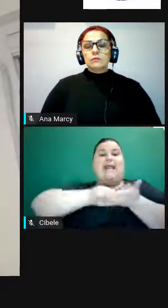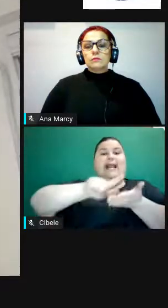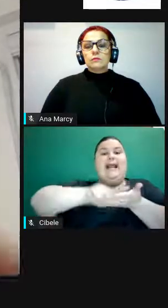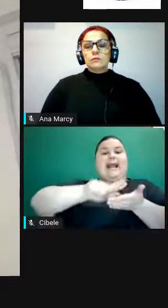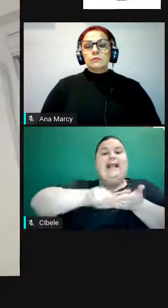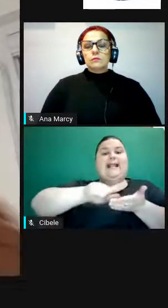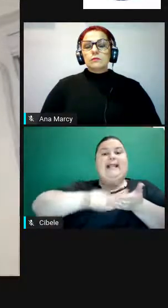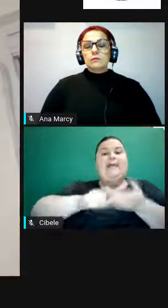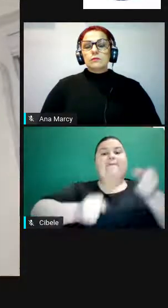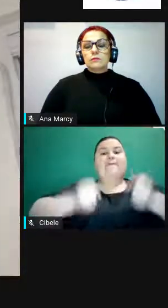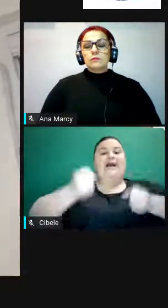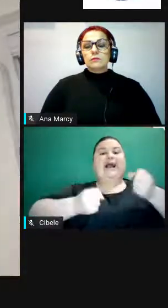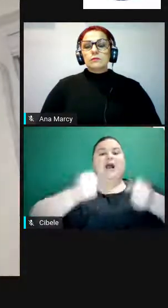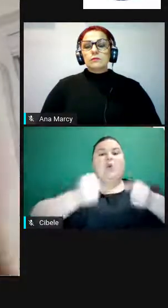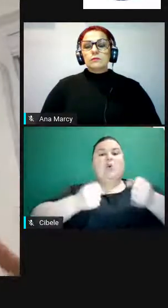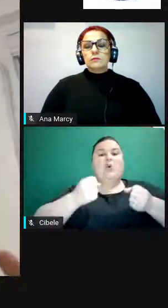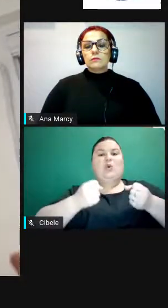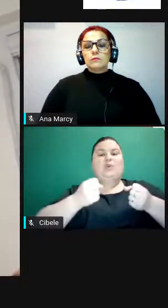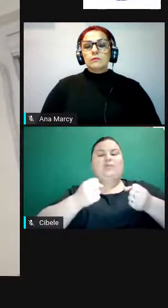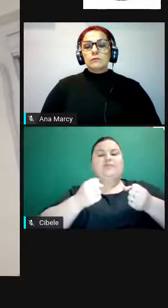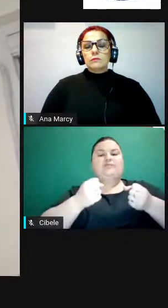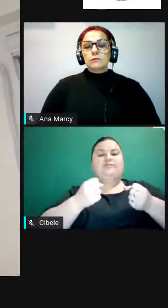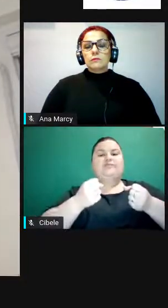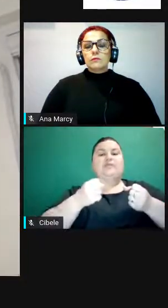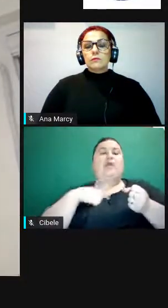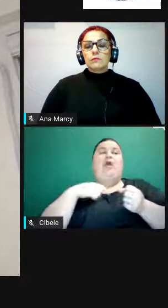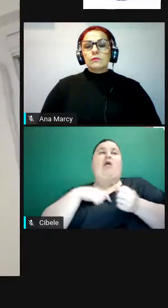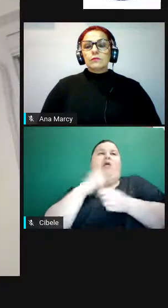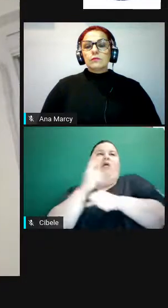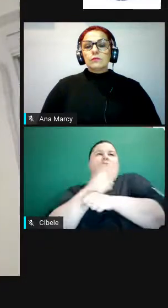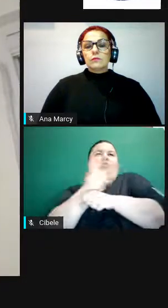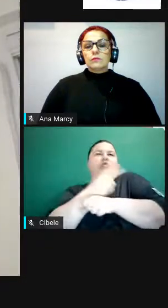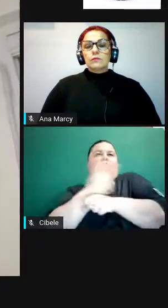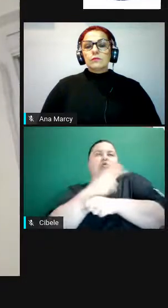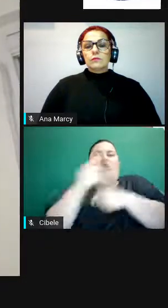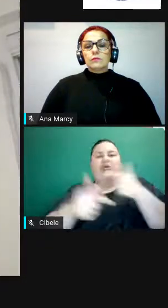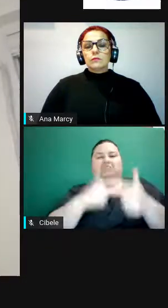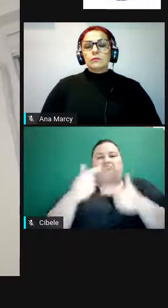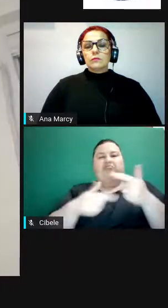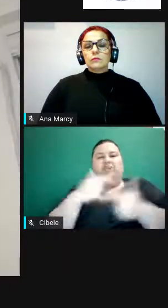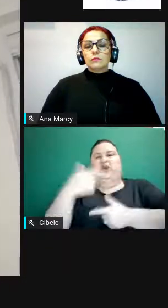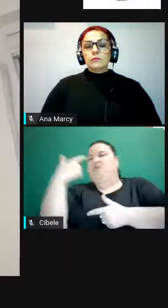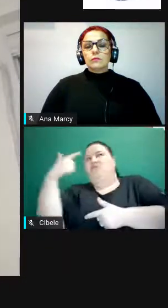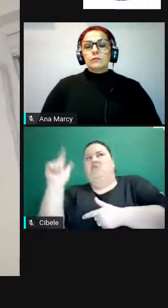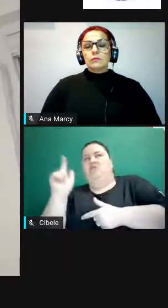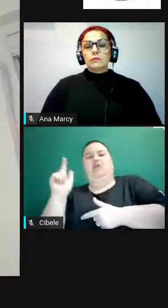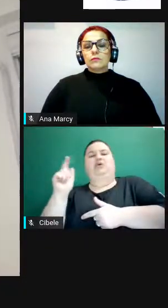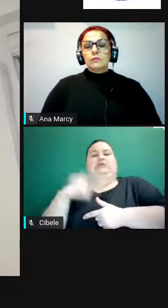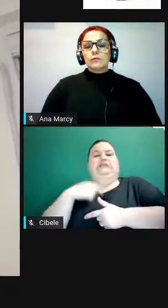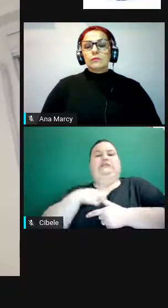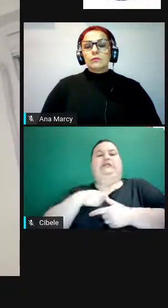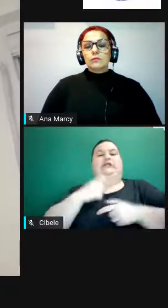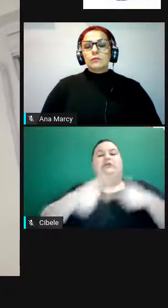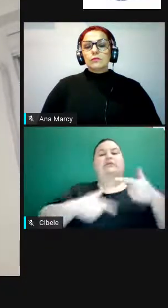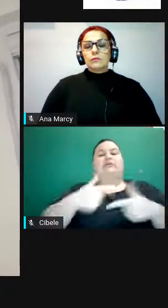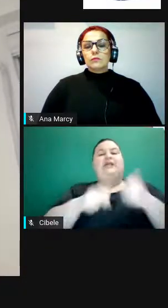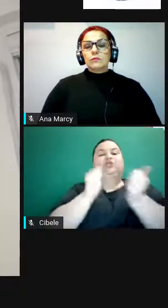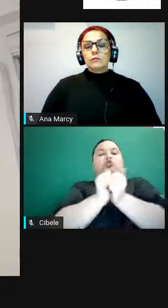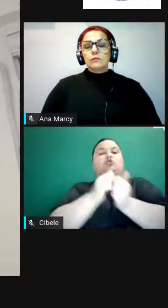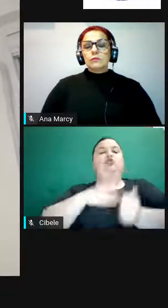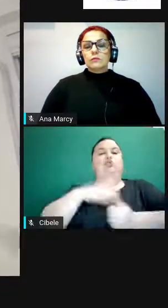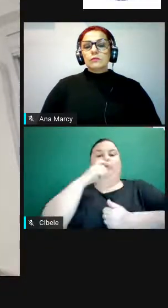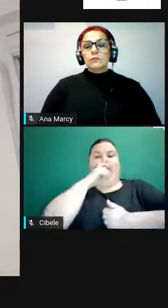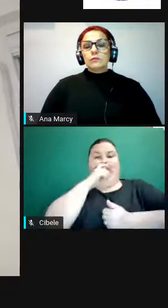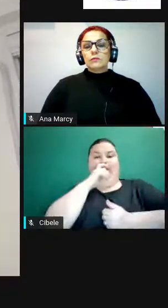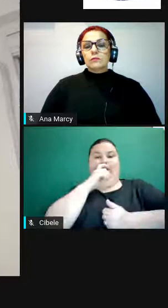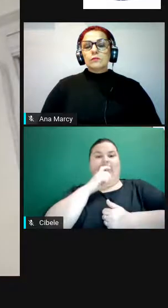nesse período que eu trabalho na Lavagem procuro um emprego assim alguma coisa para fazer lá e tava trabalhando com ele tudo mais e nada de